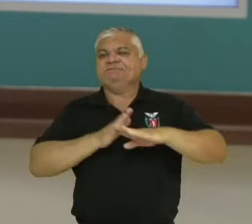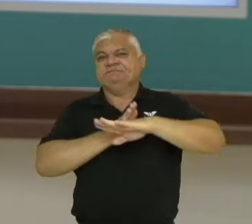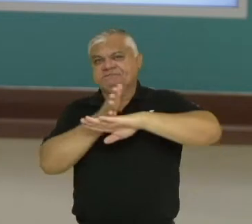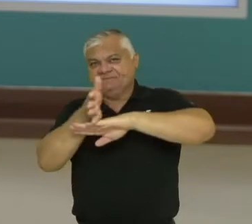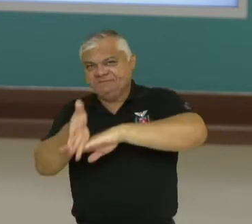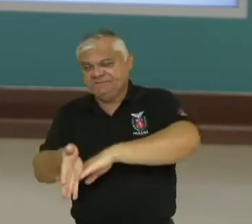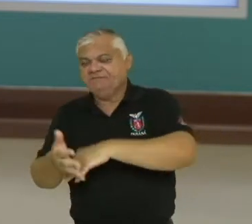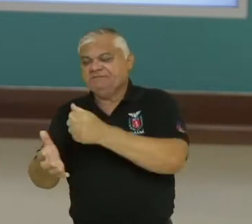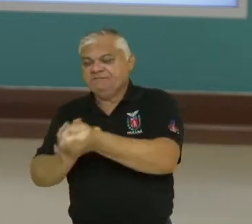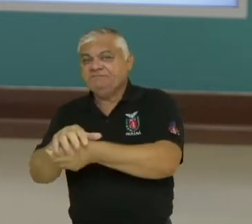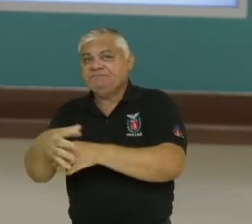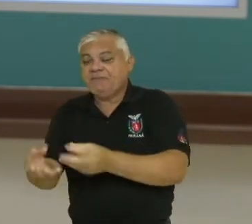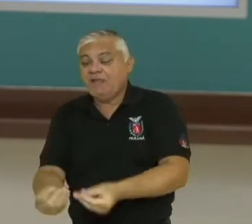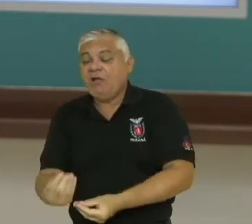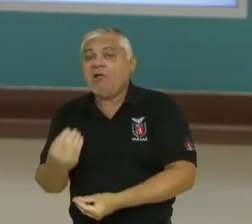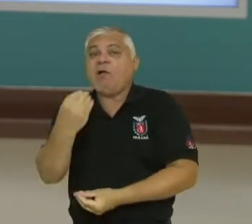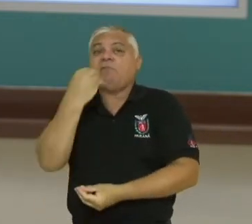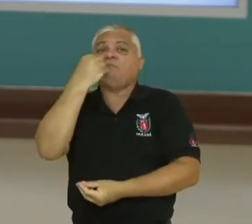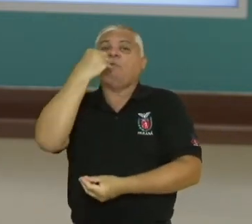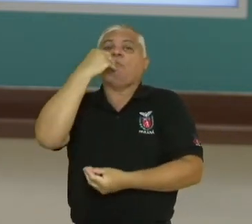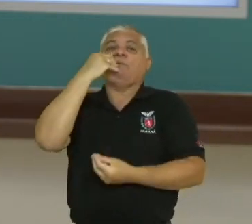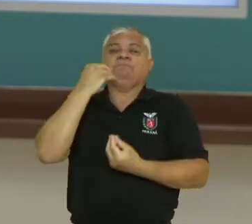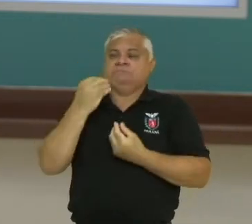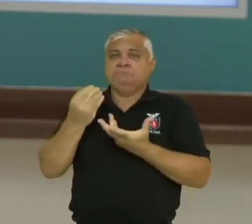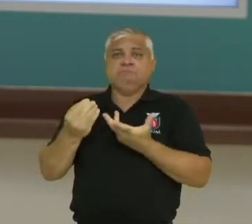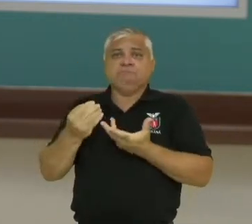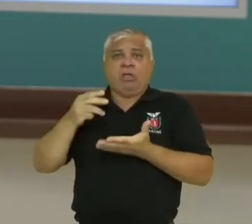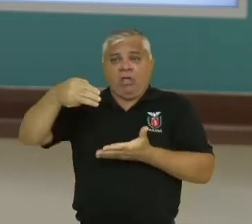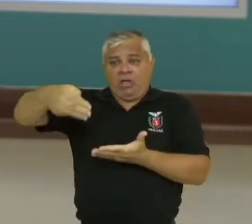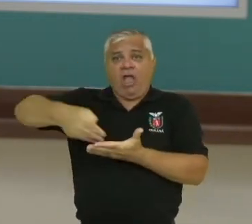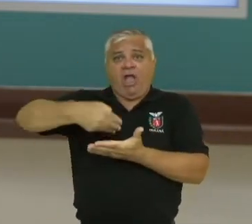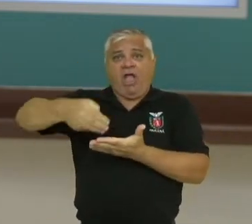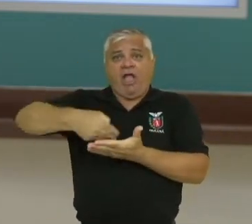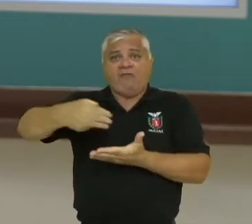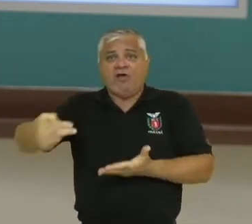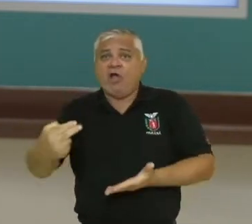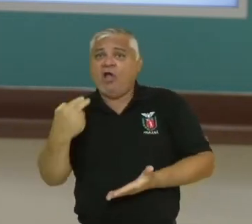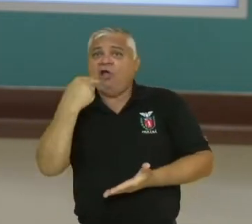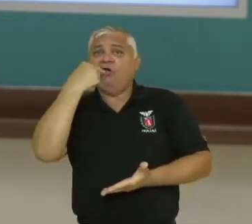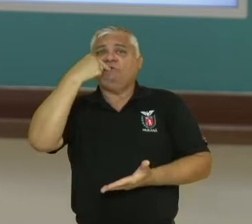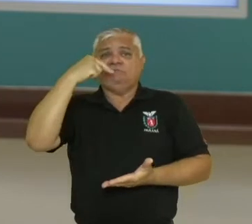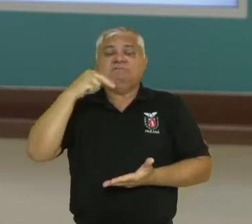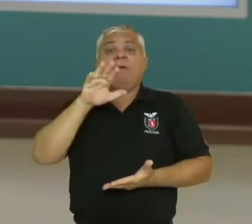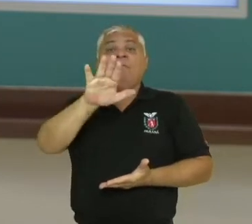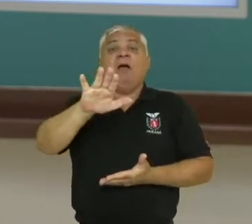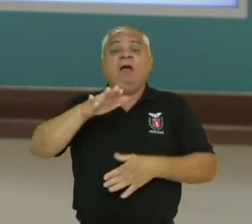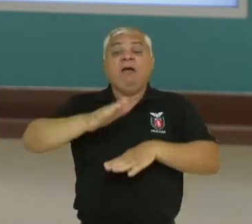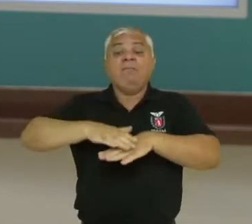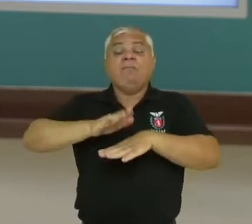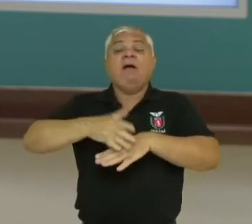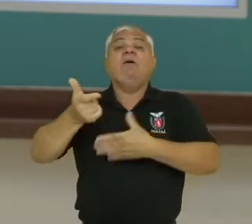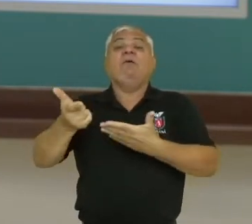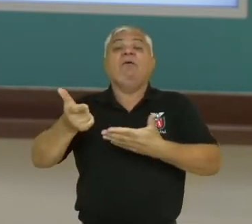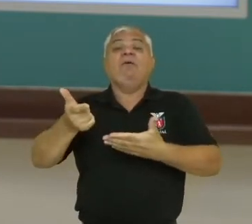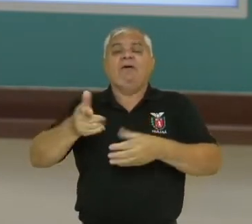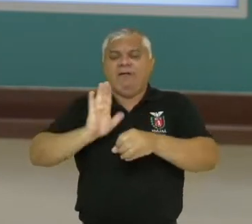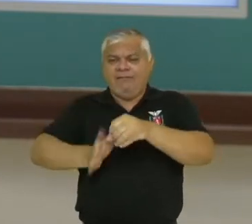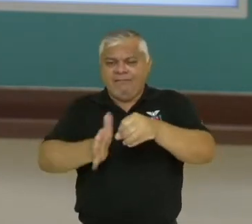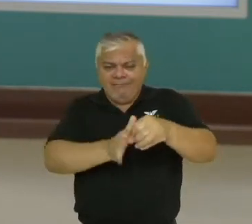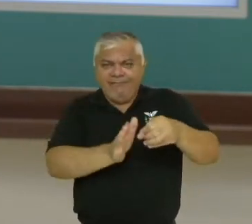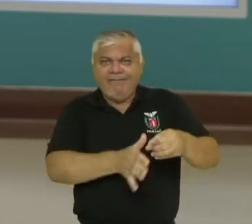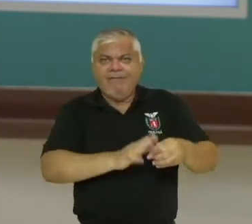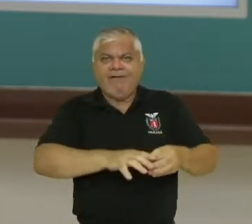a boca. Pode ser que você esteja comendo até de garfo, de colher, mas muitos alimentos nós consumimos com as nossas